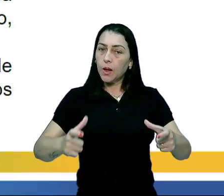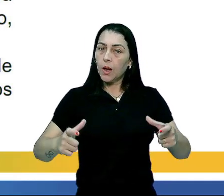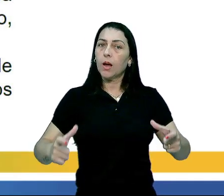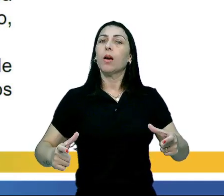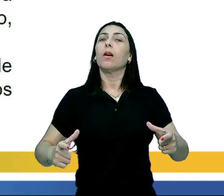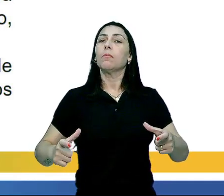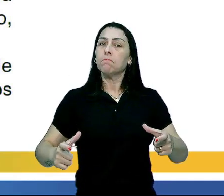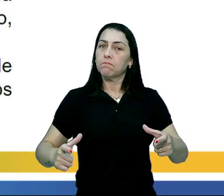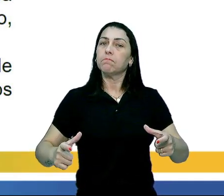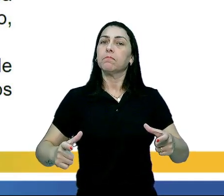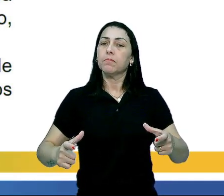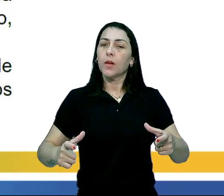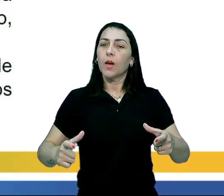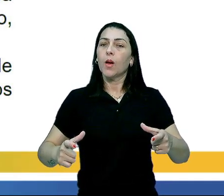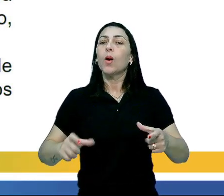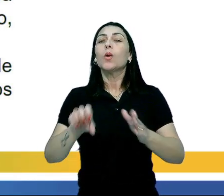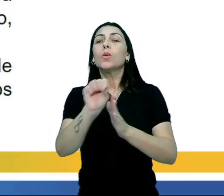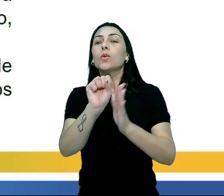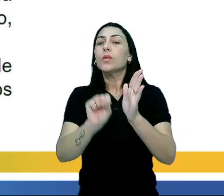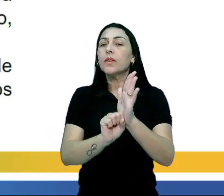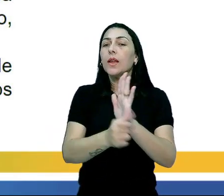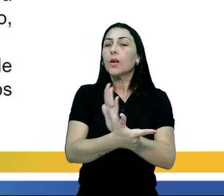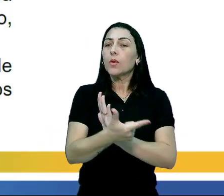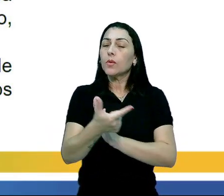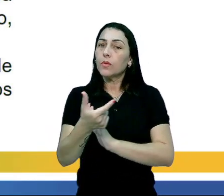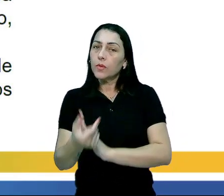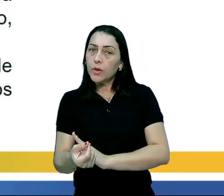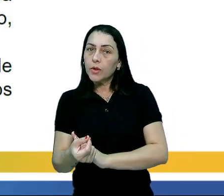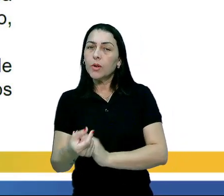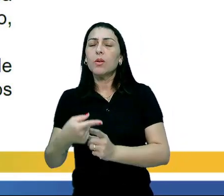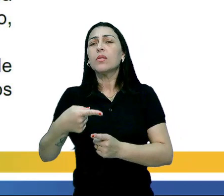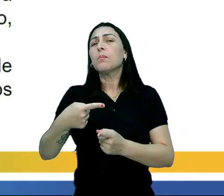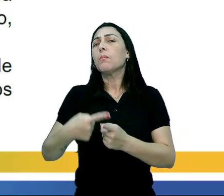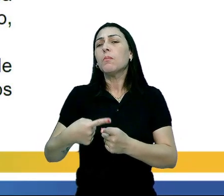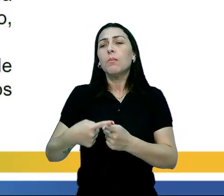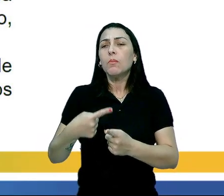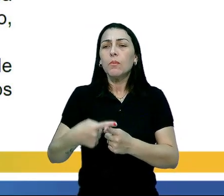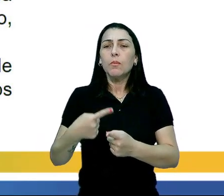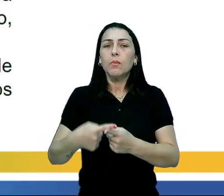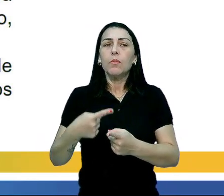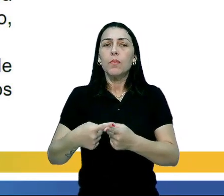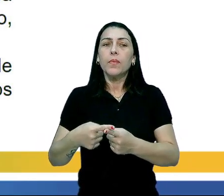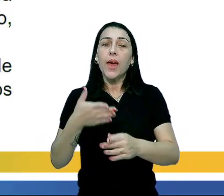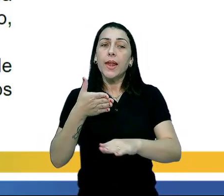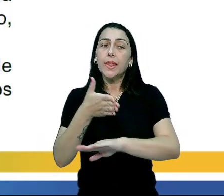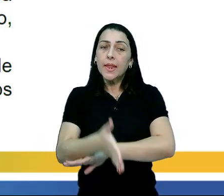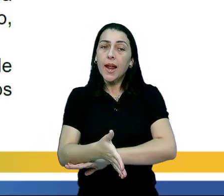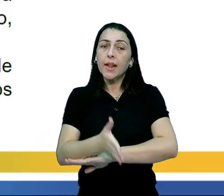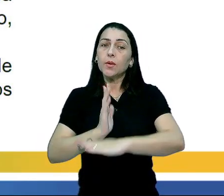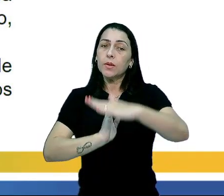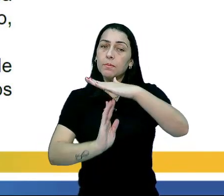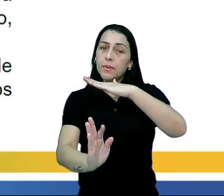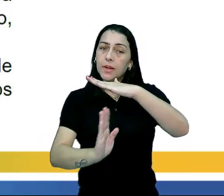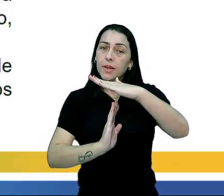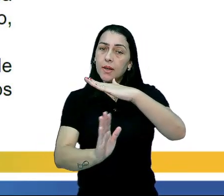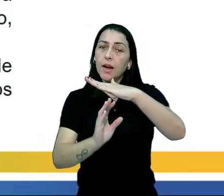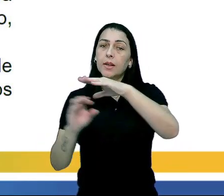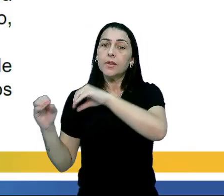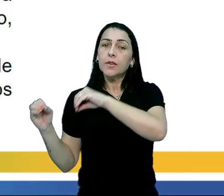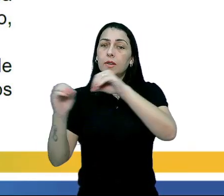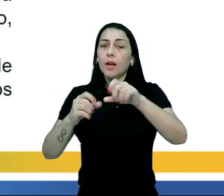brasileira aumentou significativamente durante o século XX, em virtude da entrada maciça